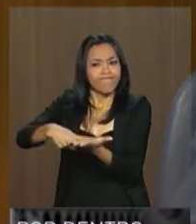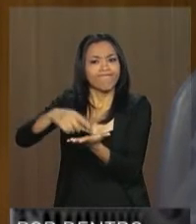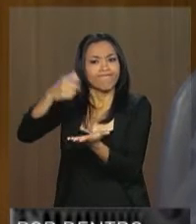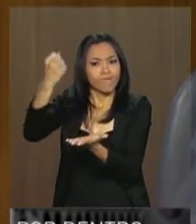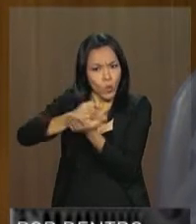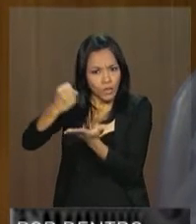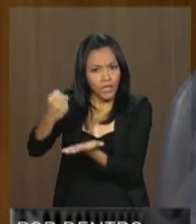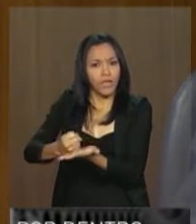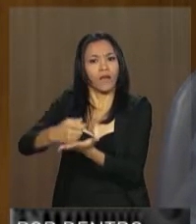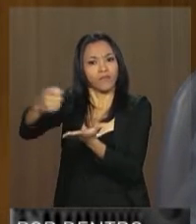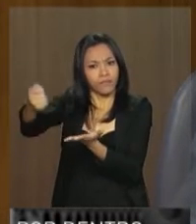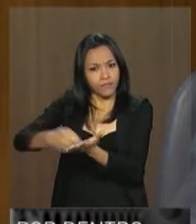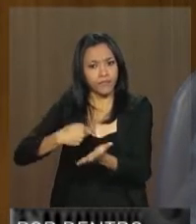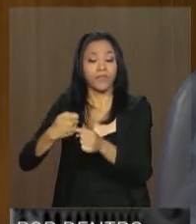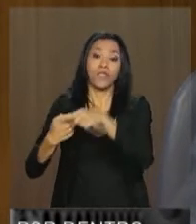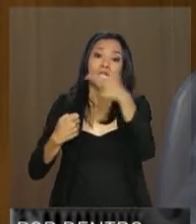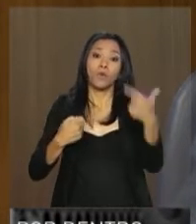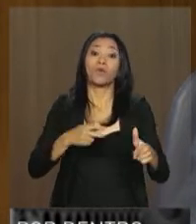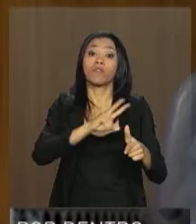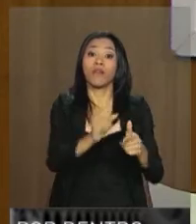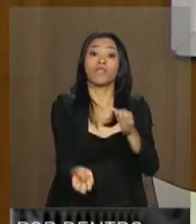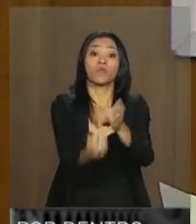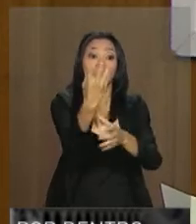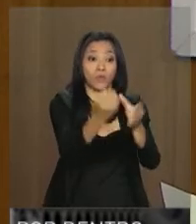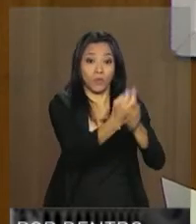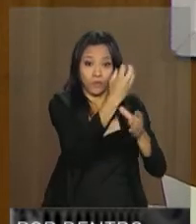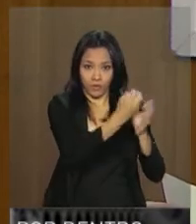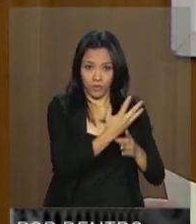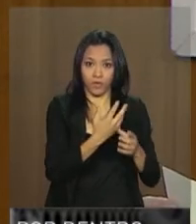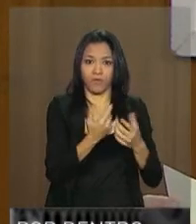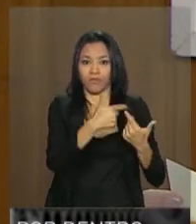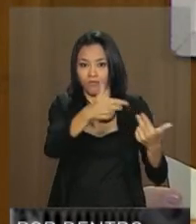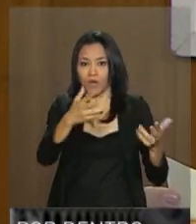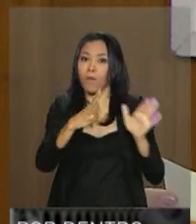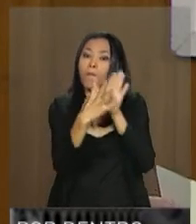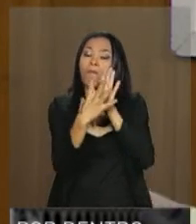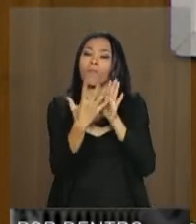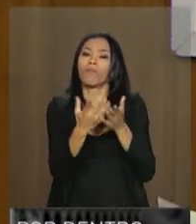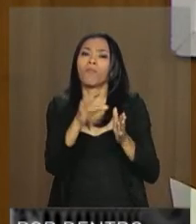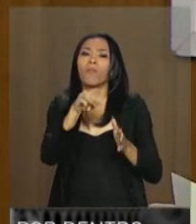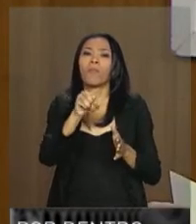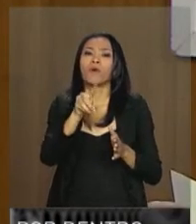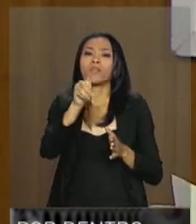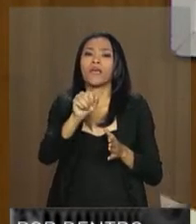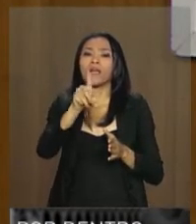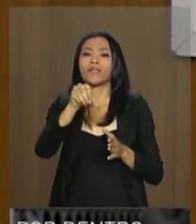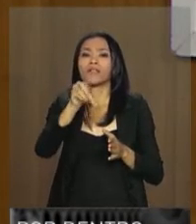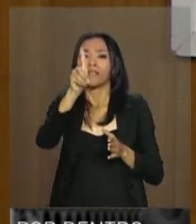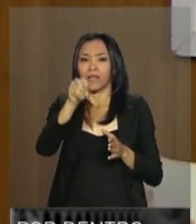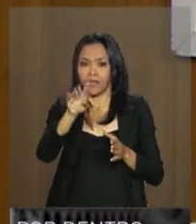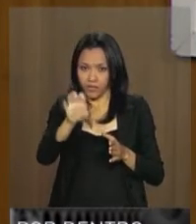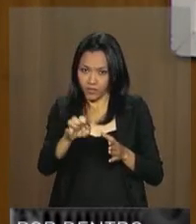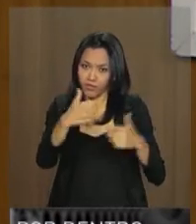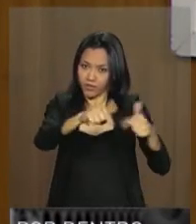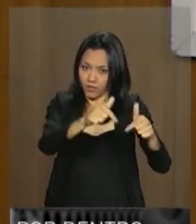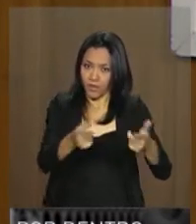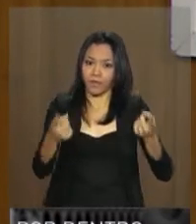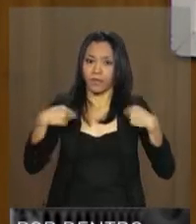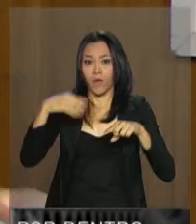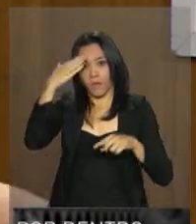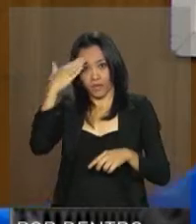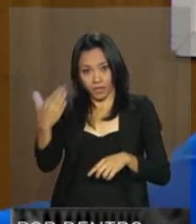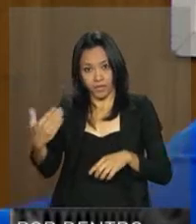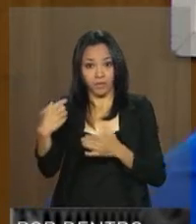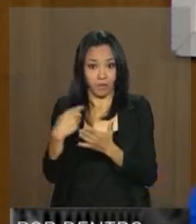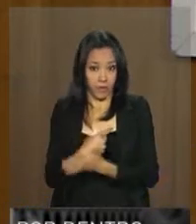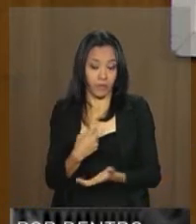oportunidades de trabalho que surgirão agradeço a participação da daiane vivat da rádio guaíba de porto alegre no rio grande do sul o ministro